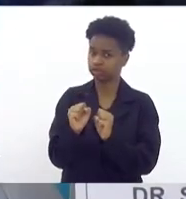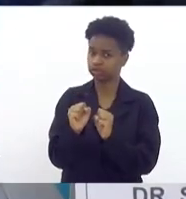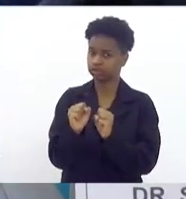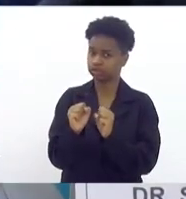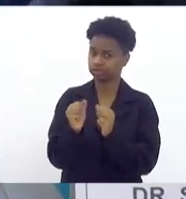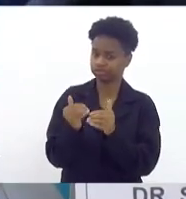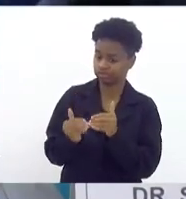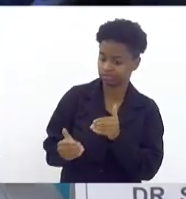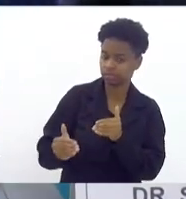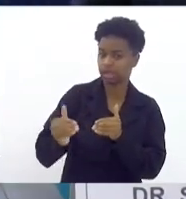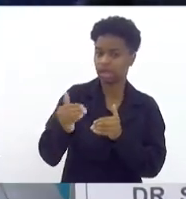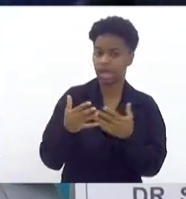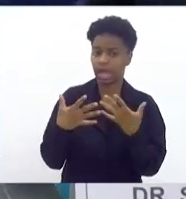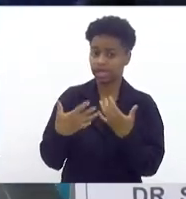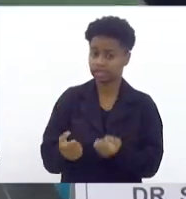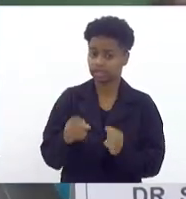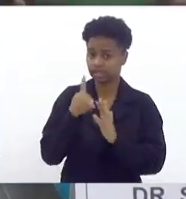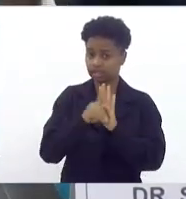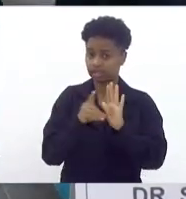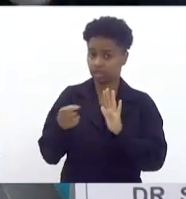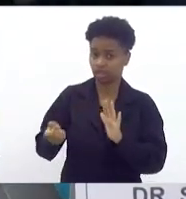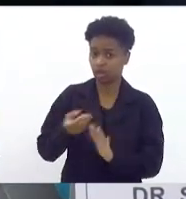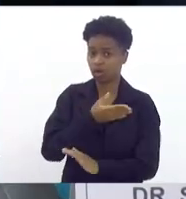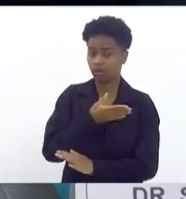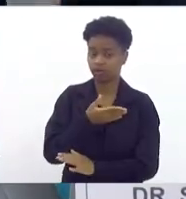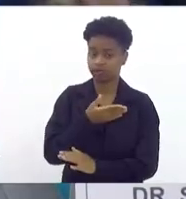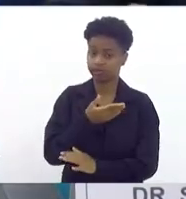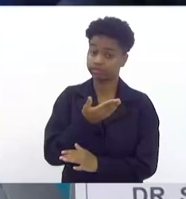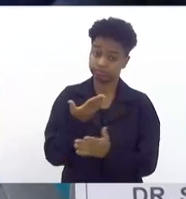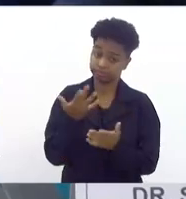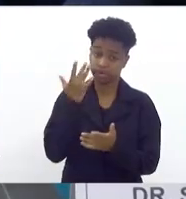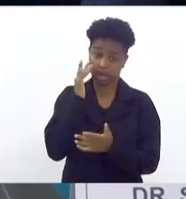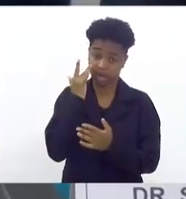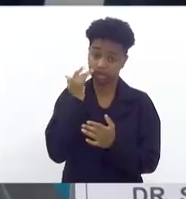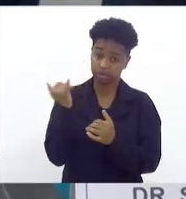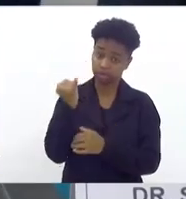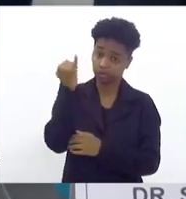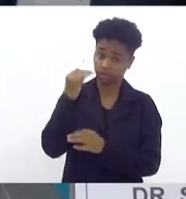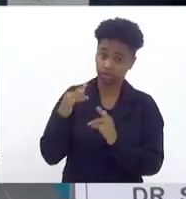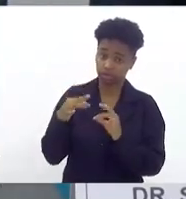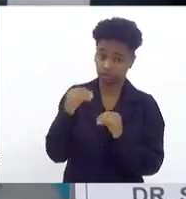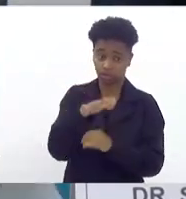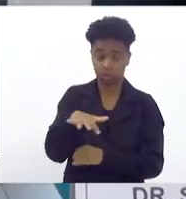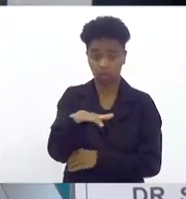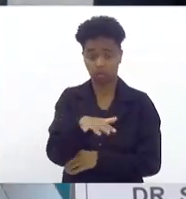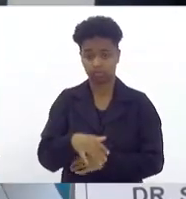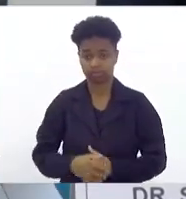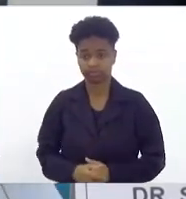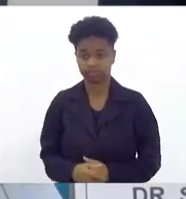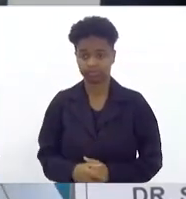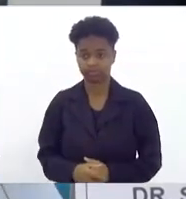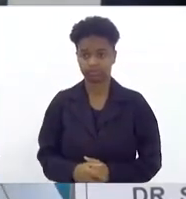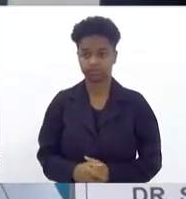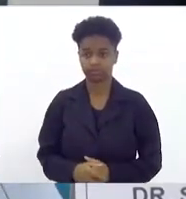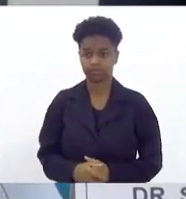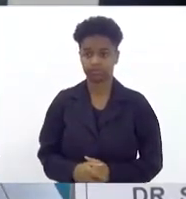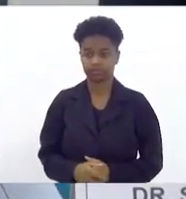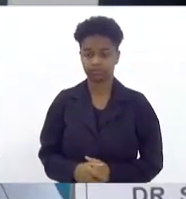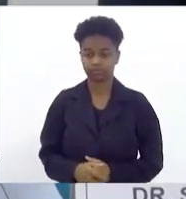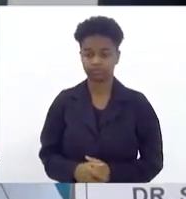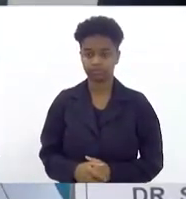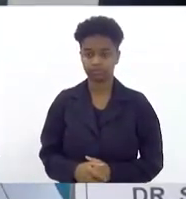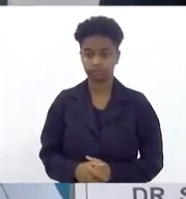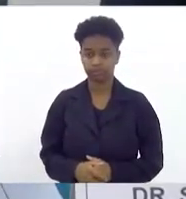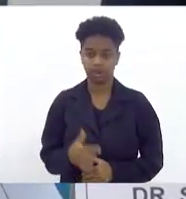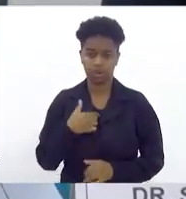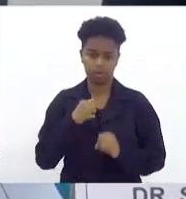a partir daí já adotar essa diretriz, seria pertinente para todos os casos, salvo o melhor juízo. Mas olha, só porque esse concluir, artigo